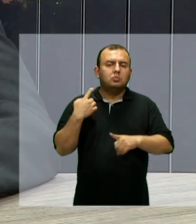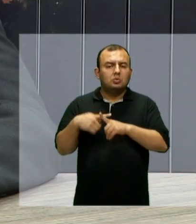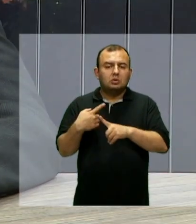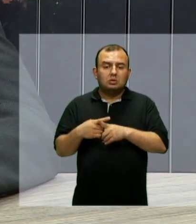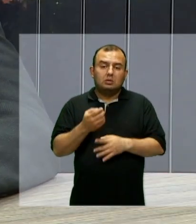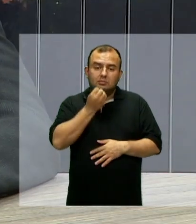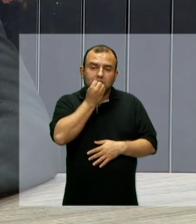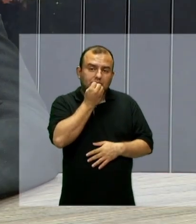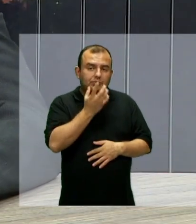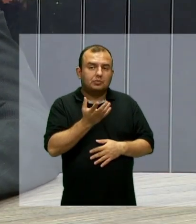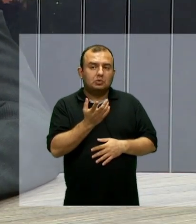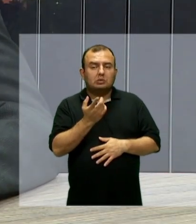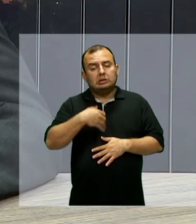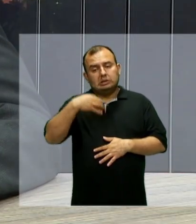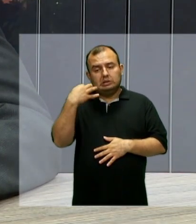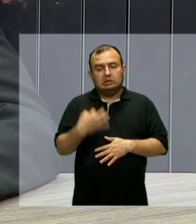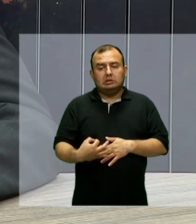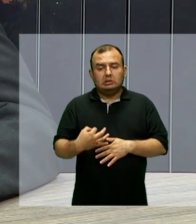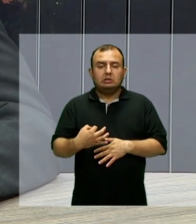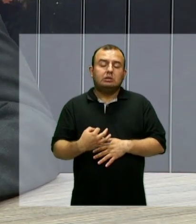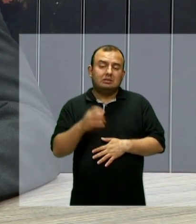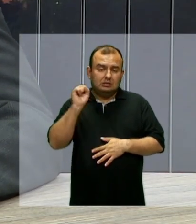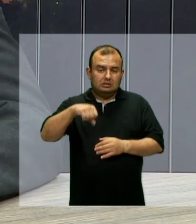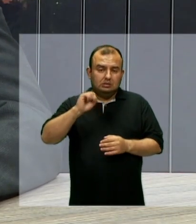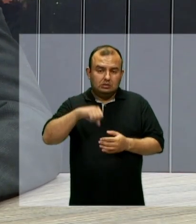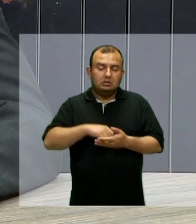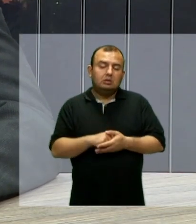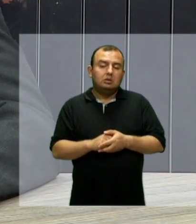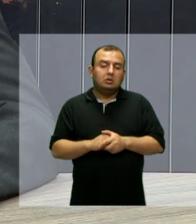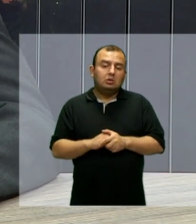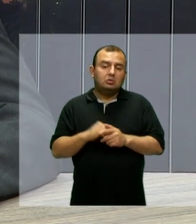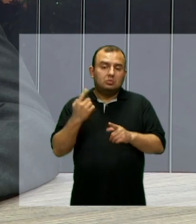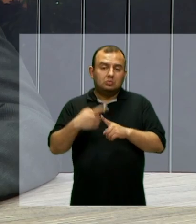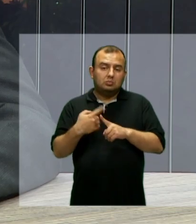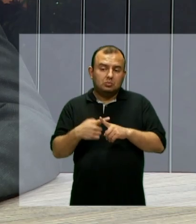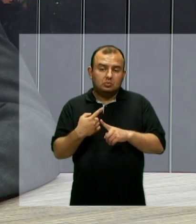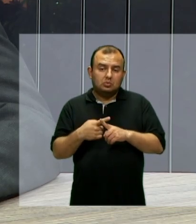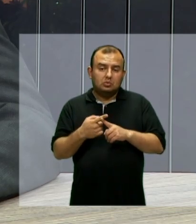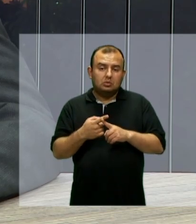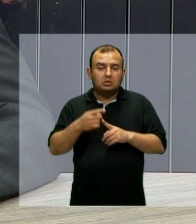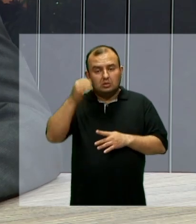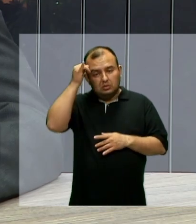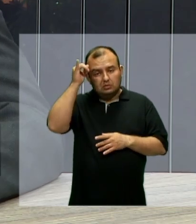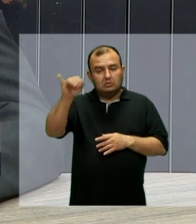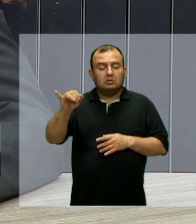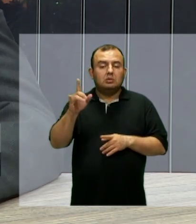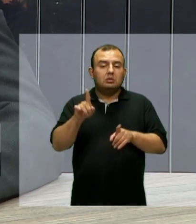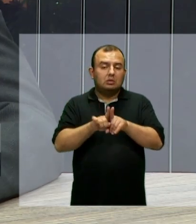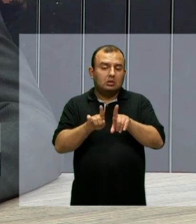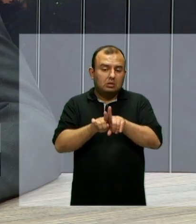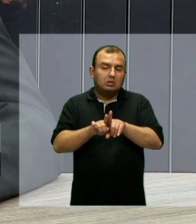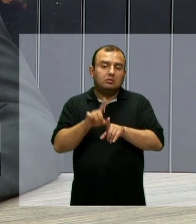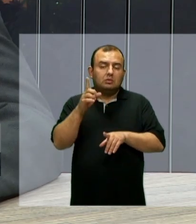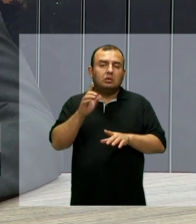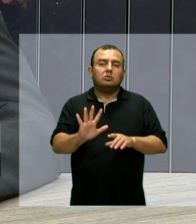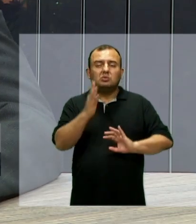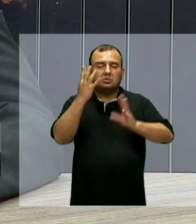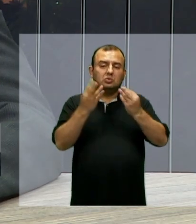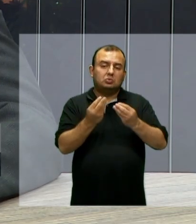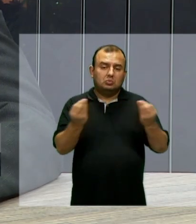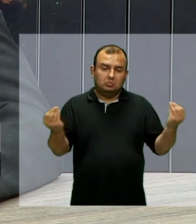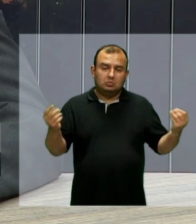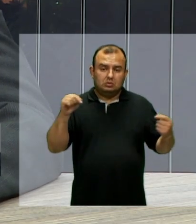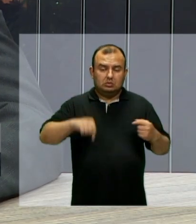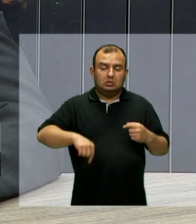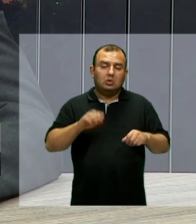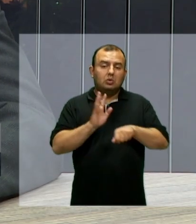Bom, com certeza sim, em função da sua alta prevalência e alta incidência, né? É